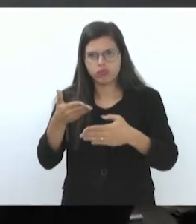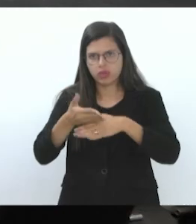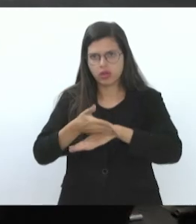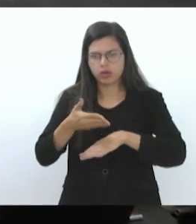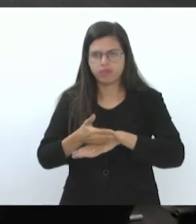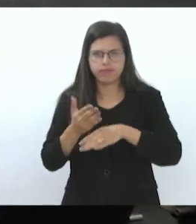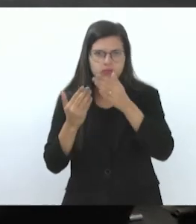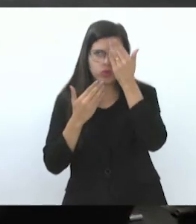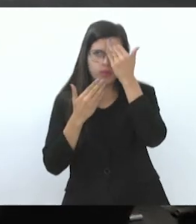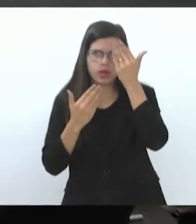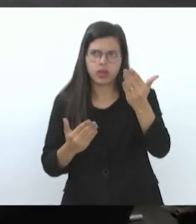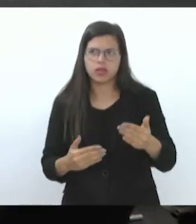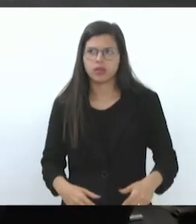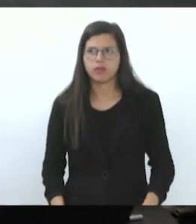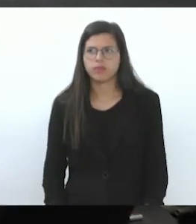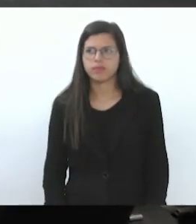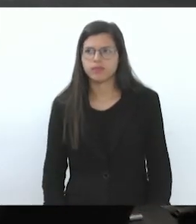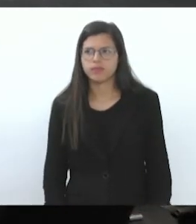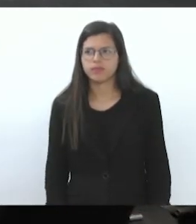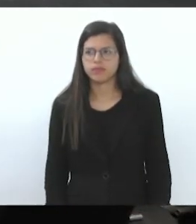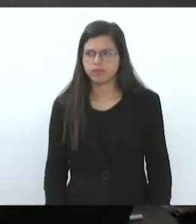senhora presidente. Pode continuar, Luiz Paulo.